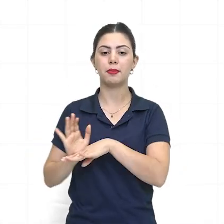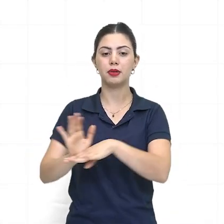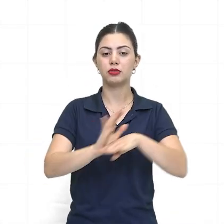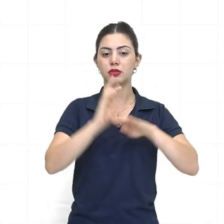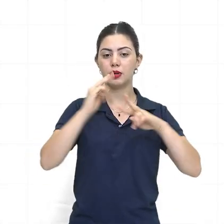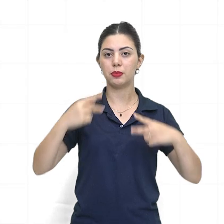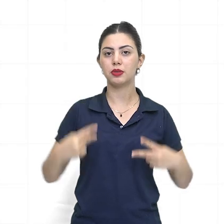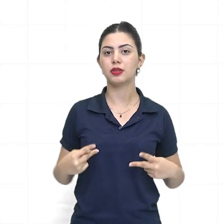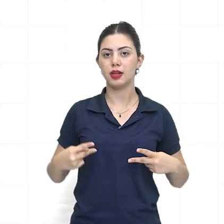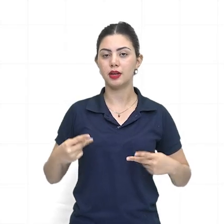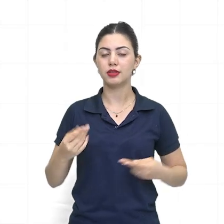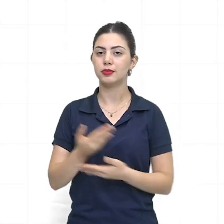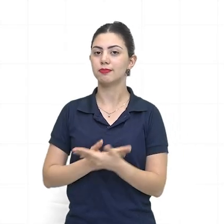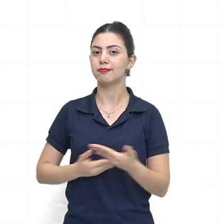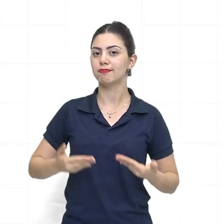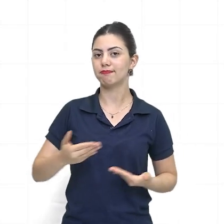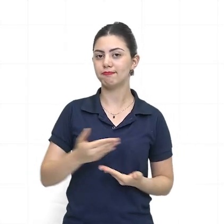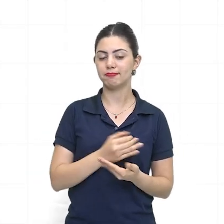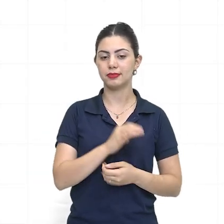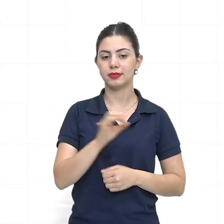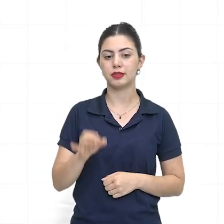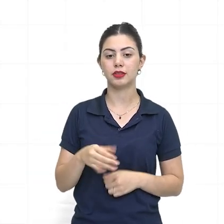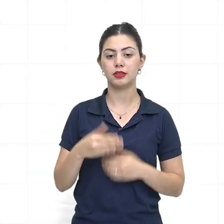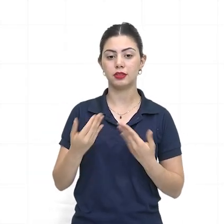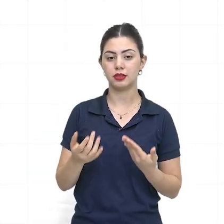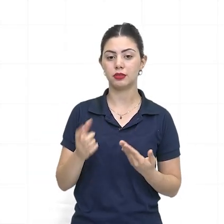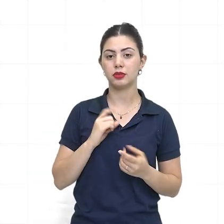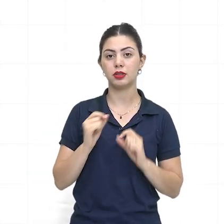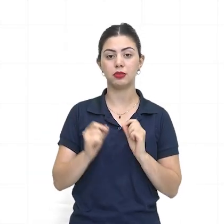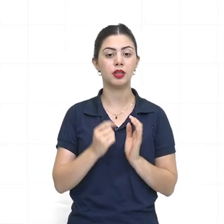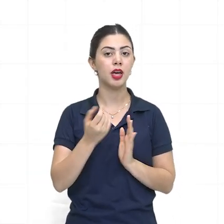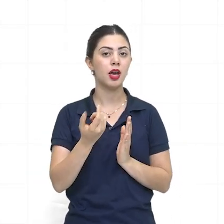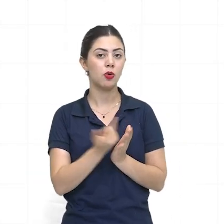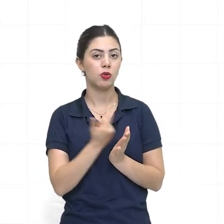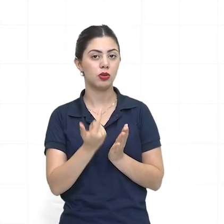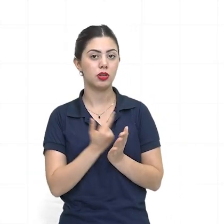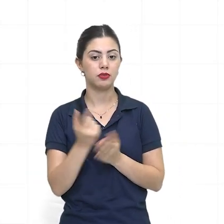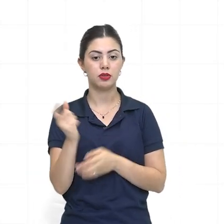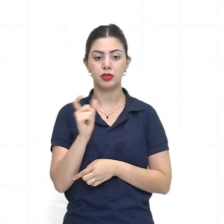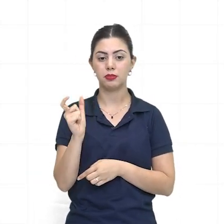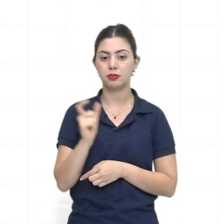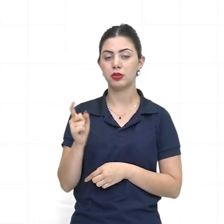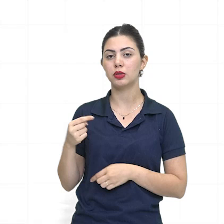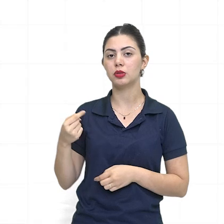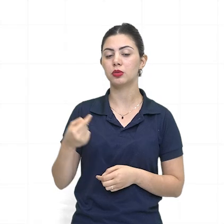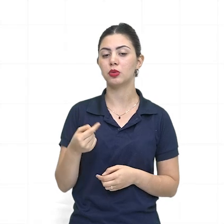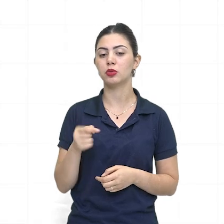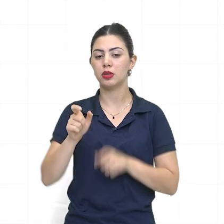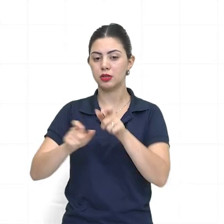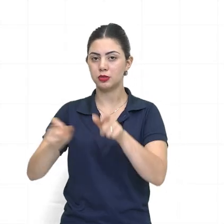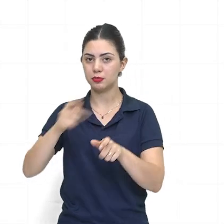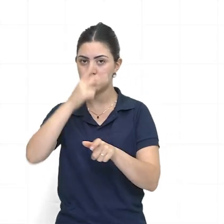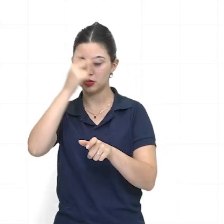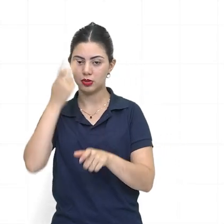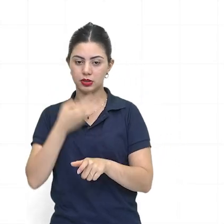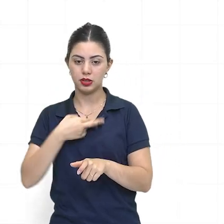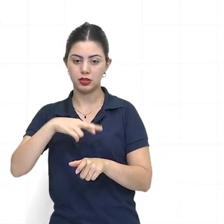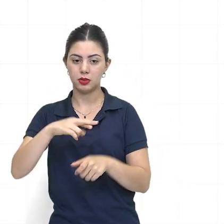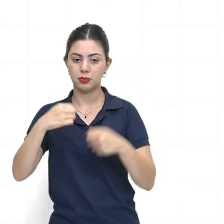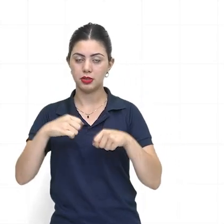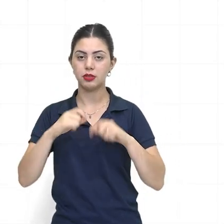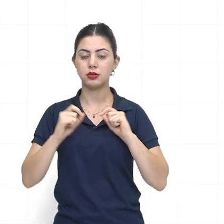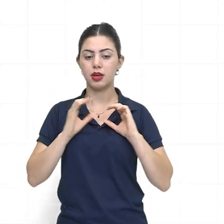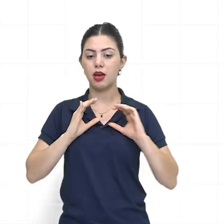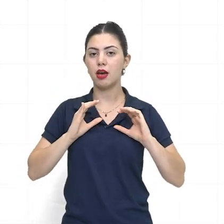bom e vice-versa. De acordo com a Sharia islâmica, espera-se que o muçulmano haja apenas de boas